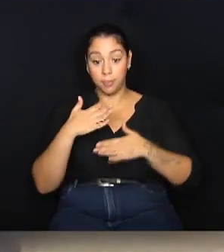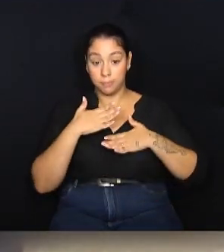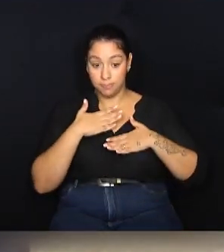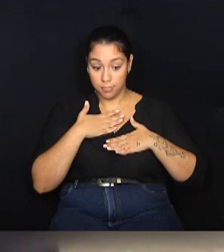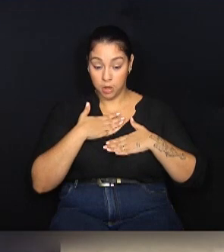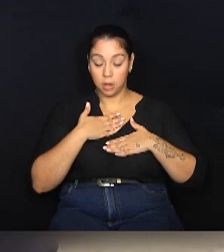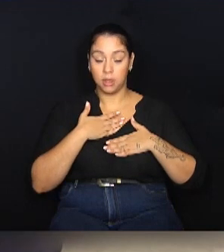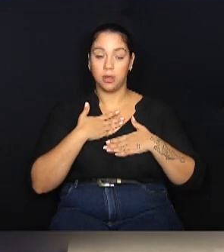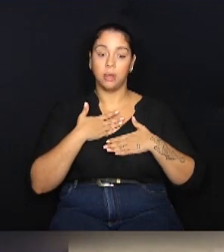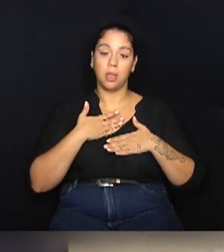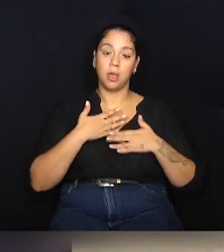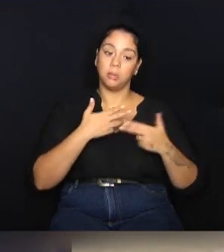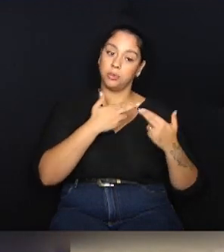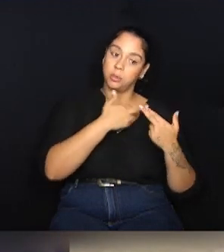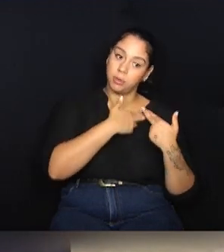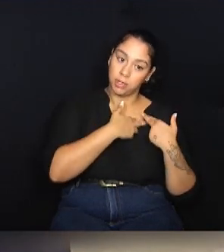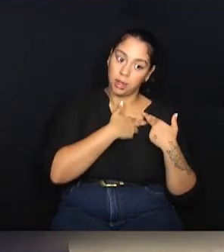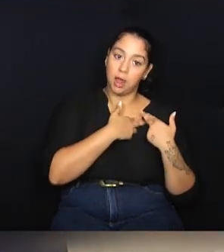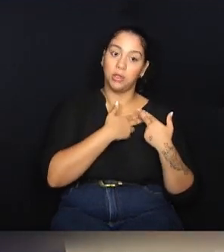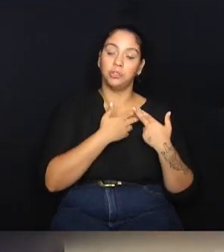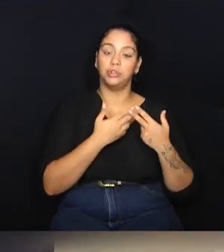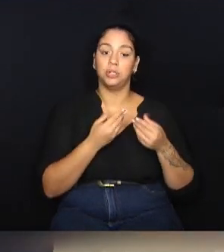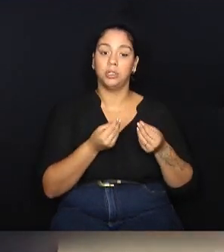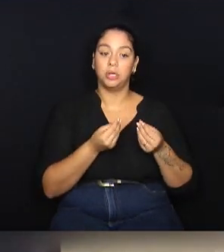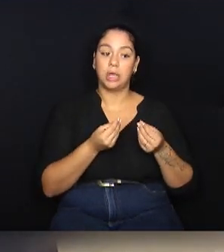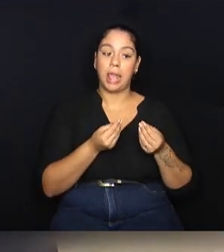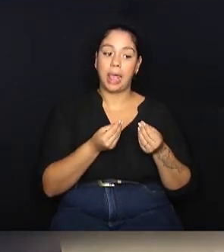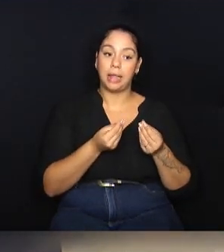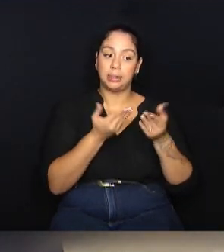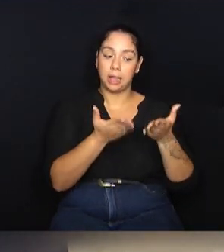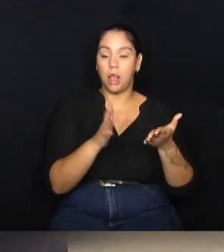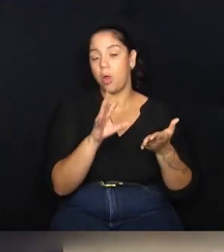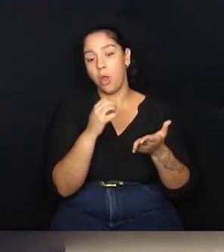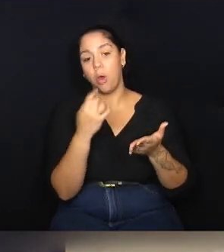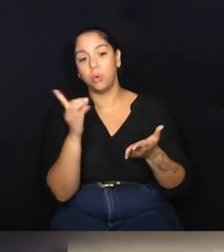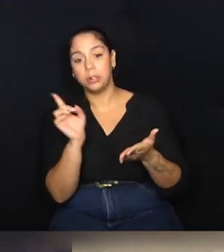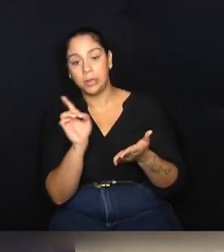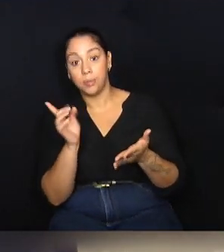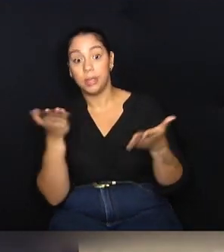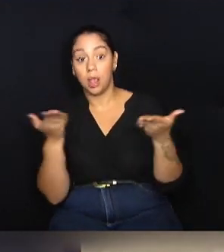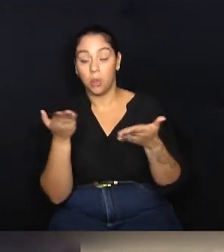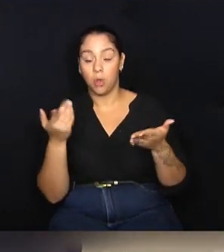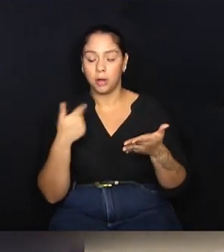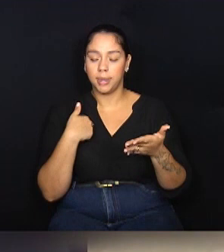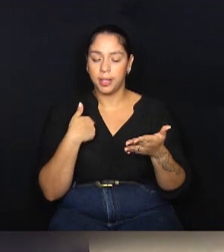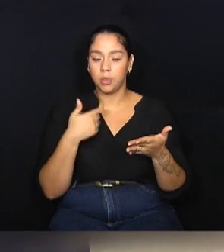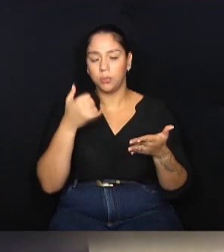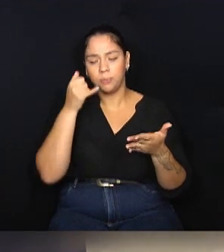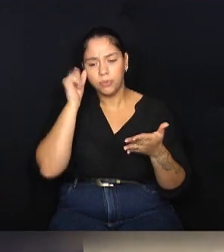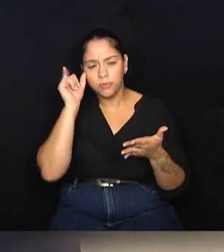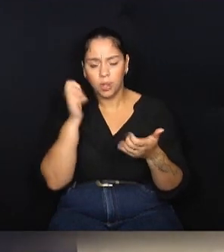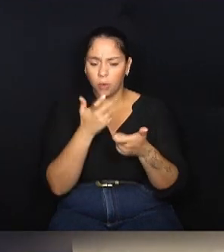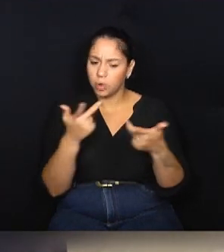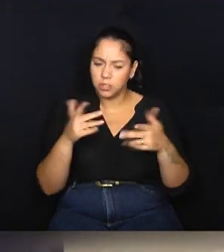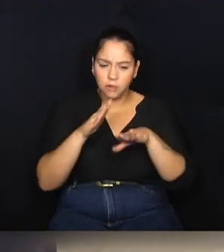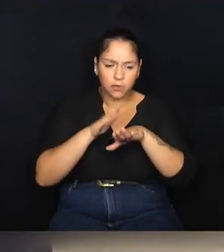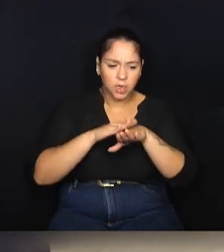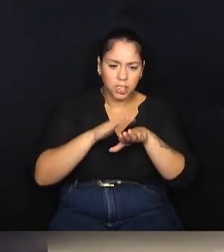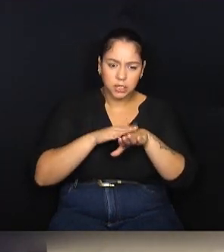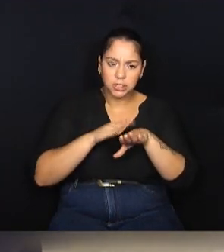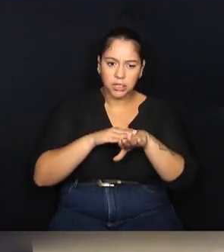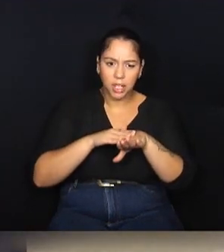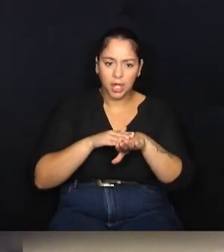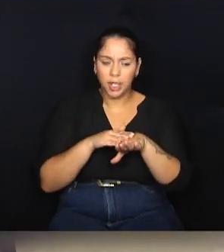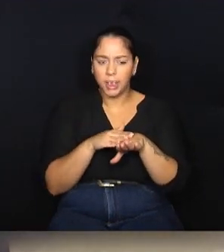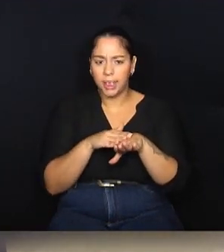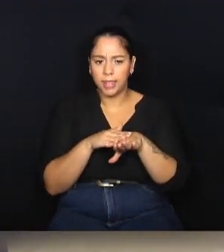ou não a vista. Eu vou tomar algumas atitudes que impeça qualquer tipo de